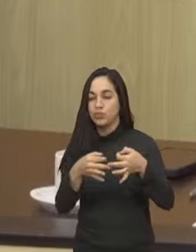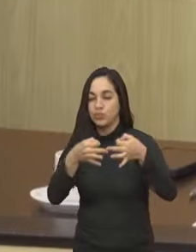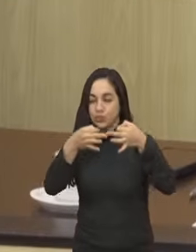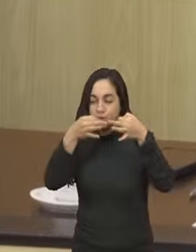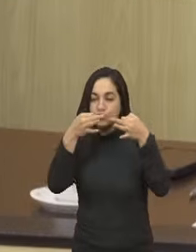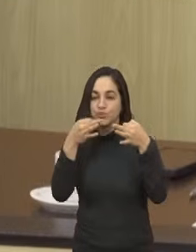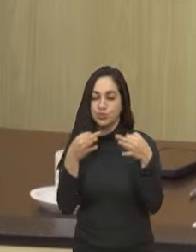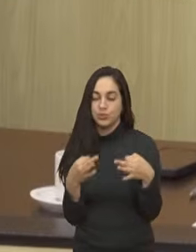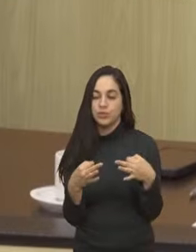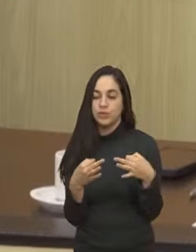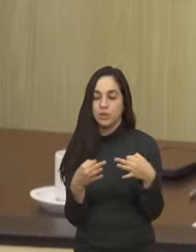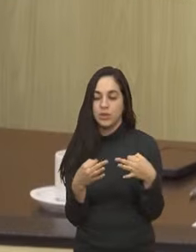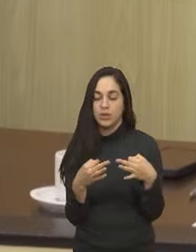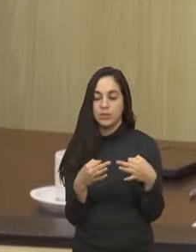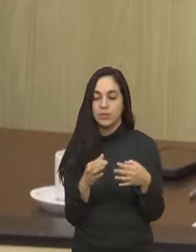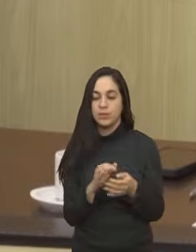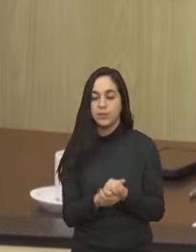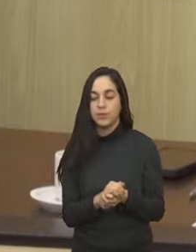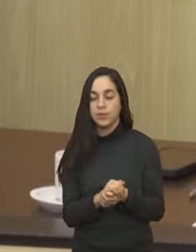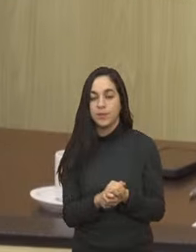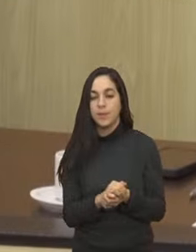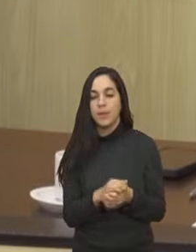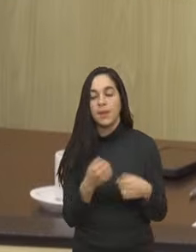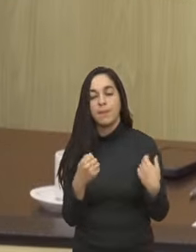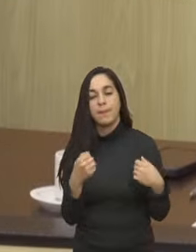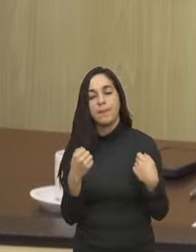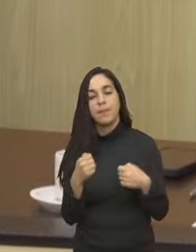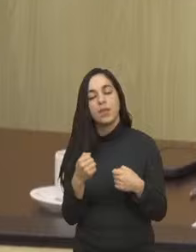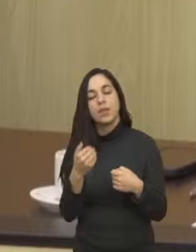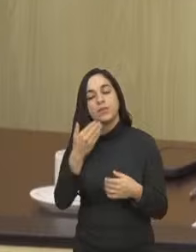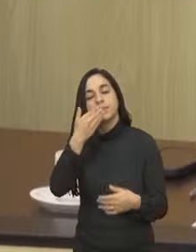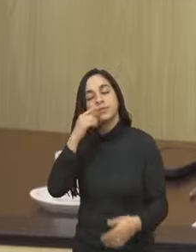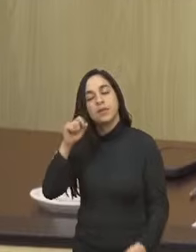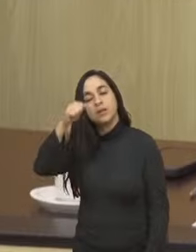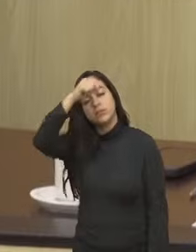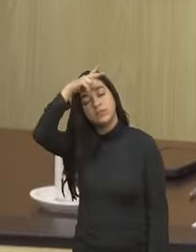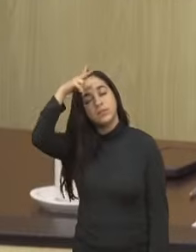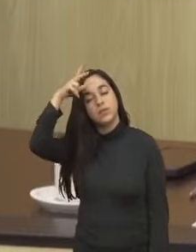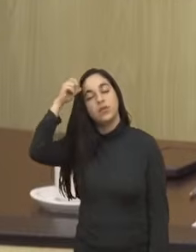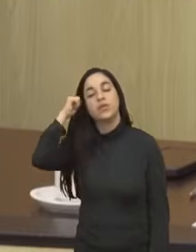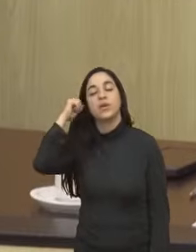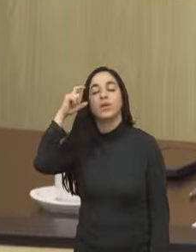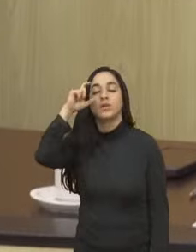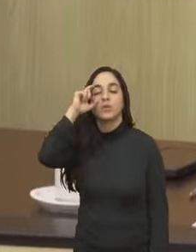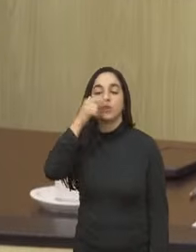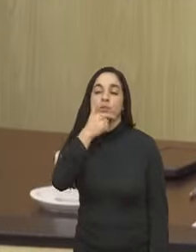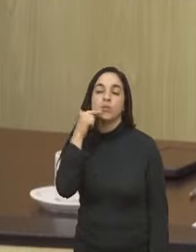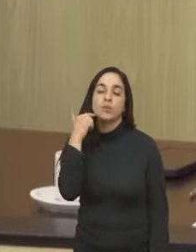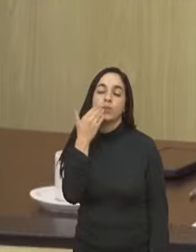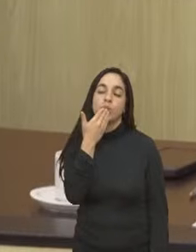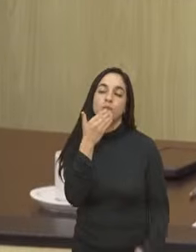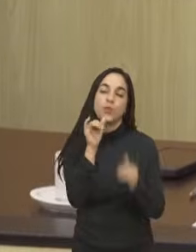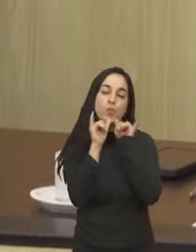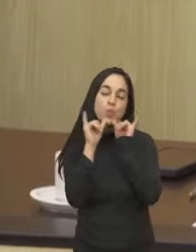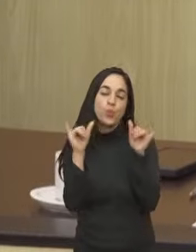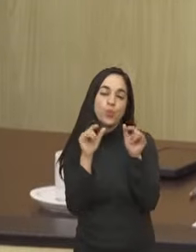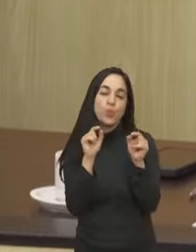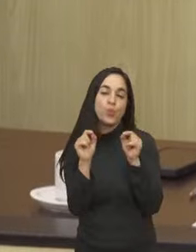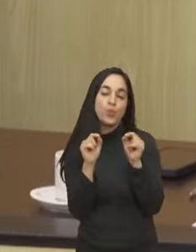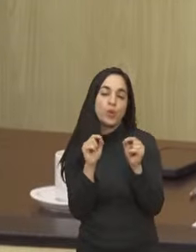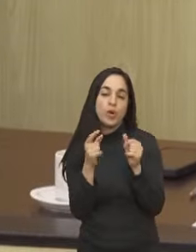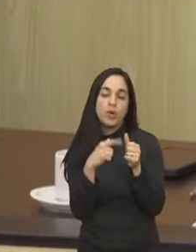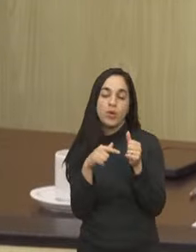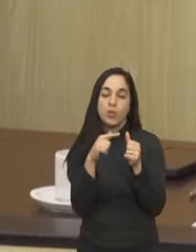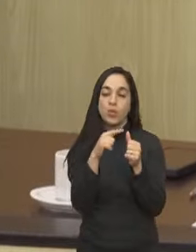as formalidades regimentais, seja encaminhado ao senhor prefeito municipal de Jacareí o seguinte pedido de informações.